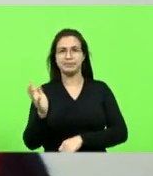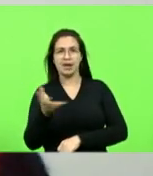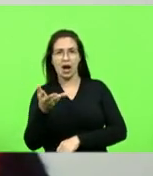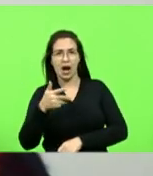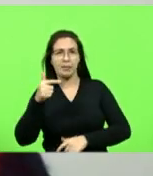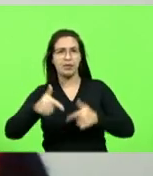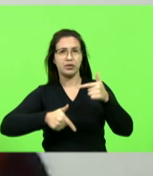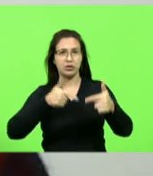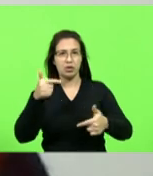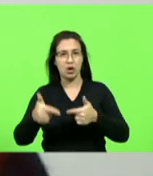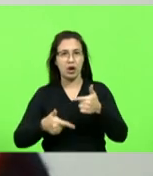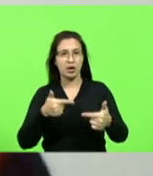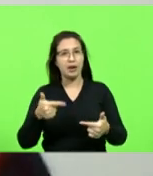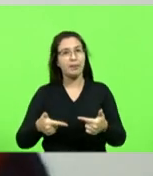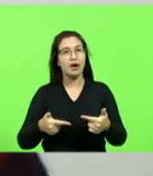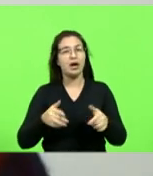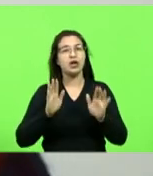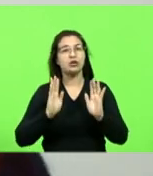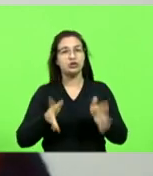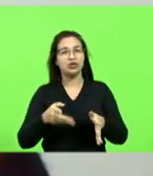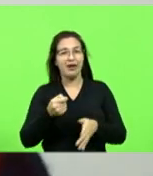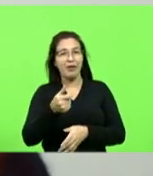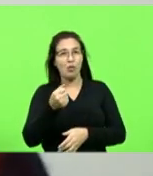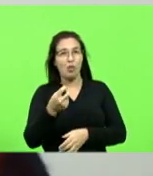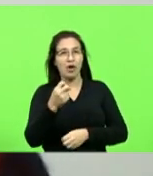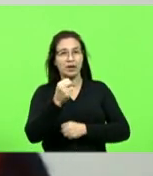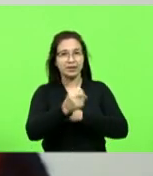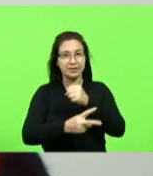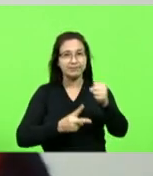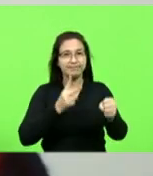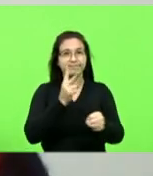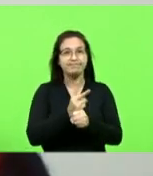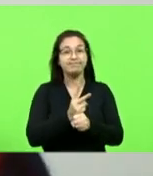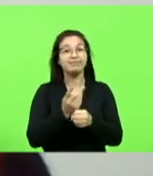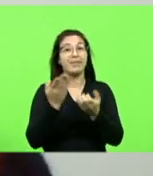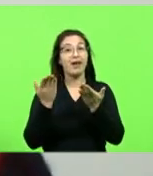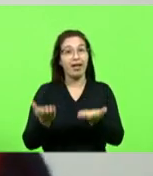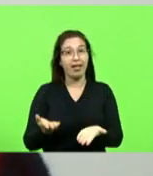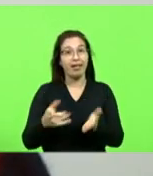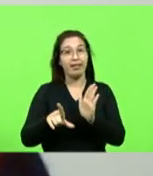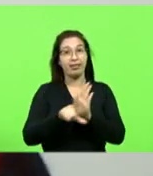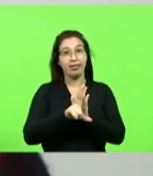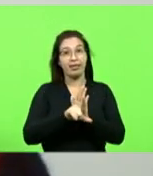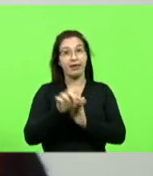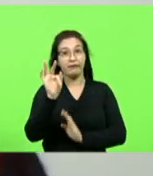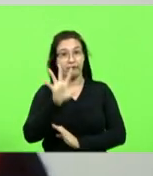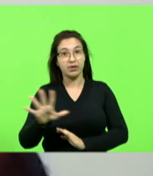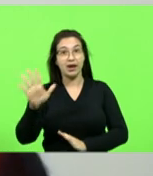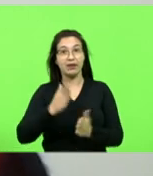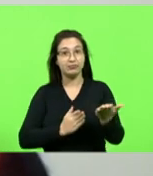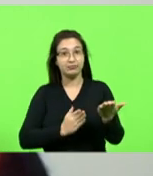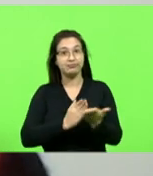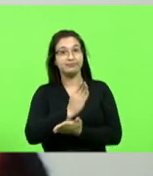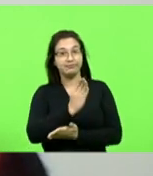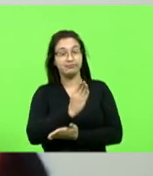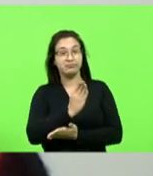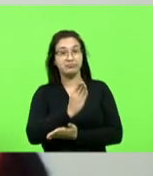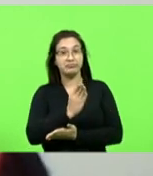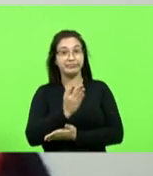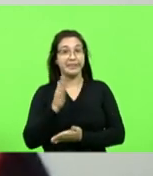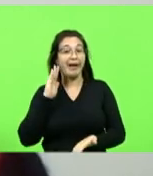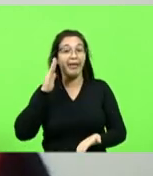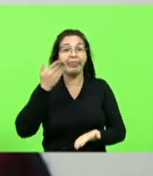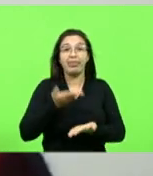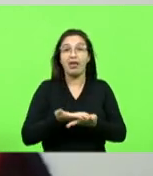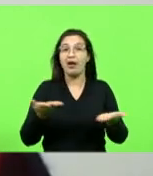trabalhos, uma vez que faz quase 2 anos que a lei federal foi aprovada e ainda não se efetivou em